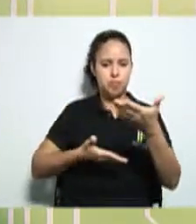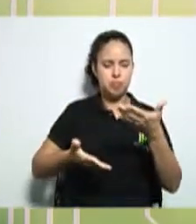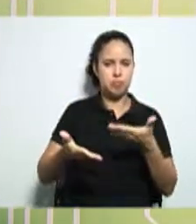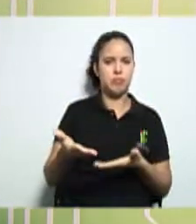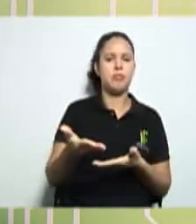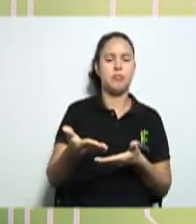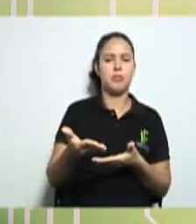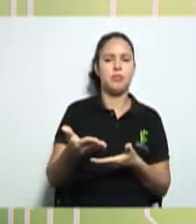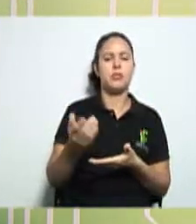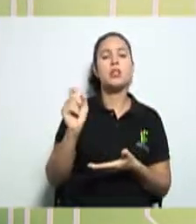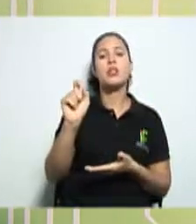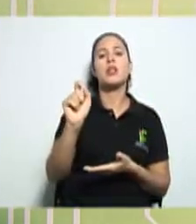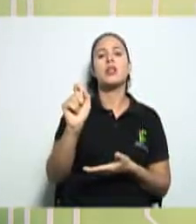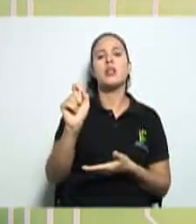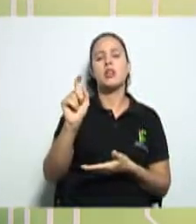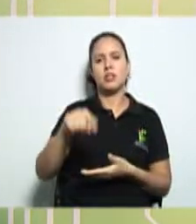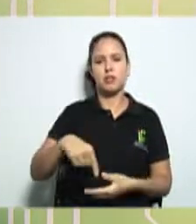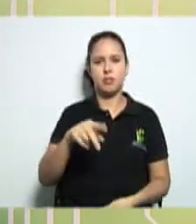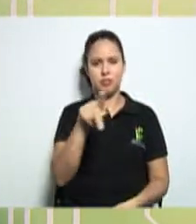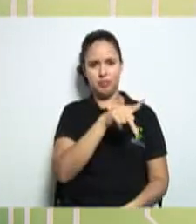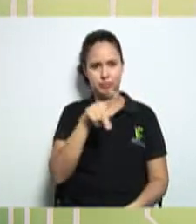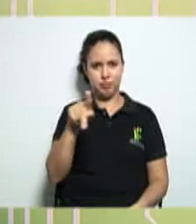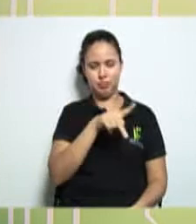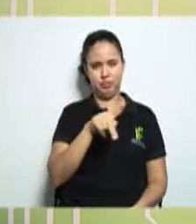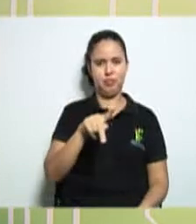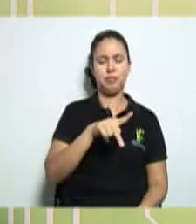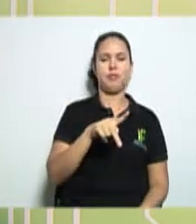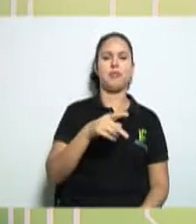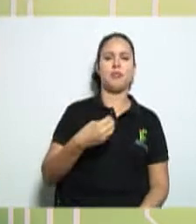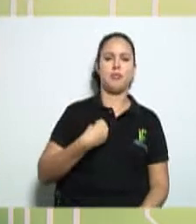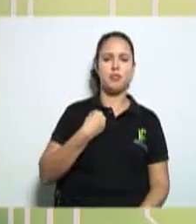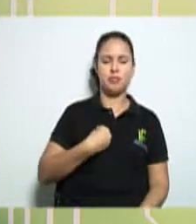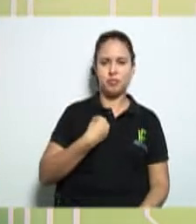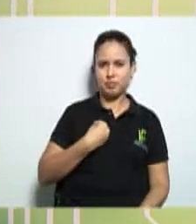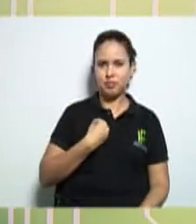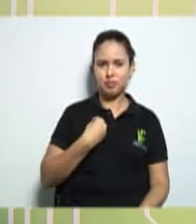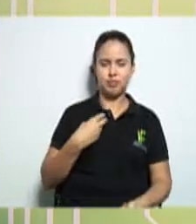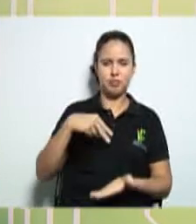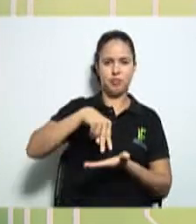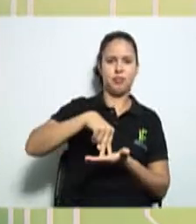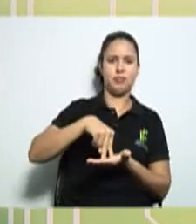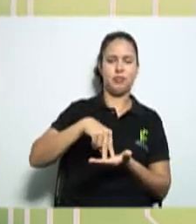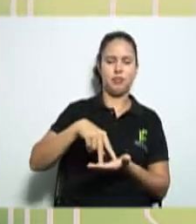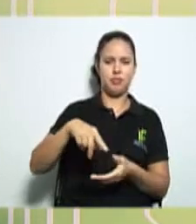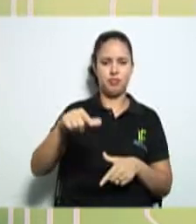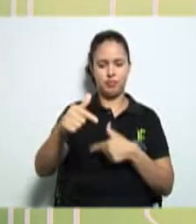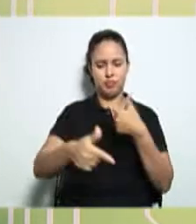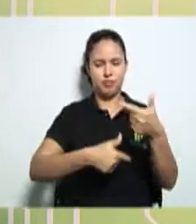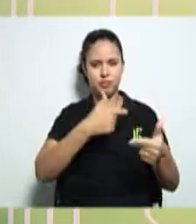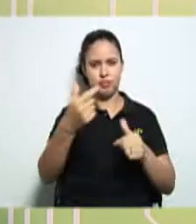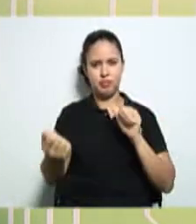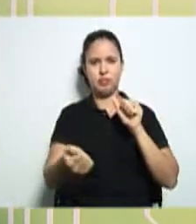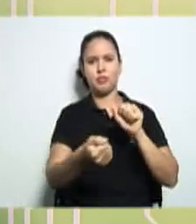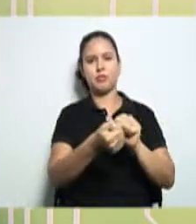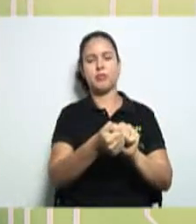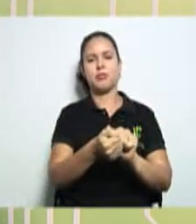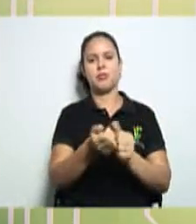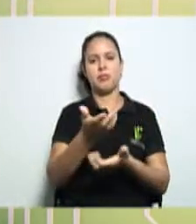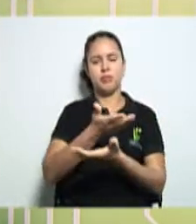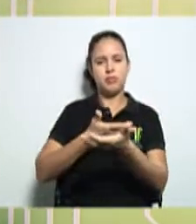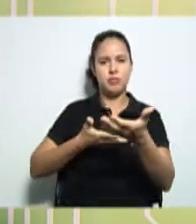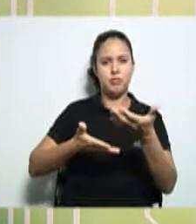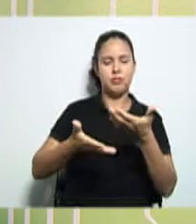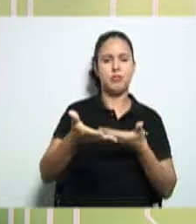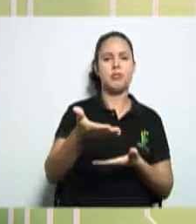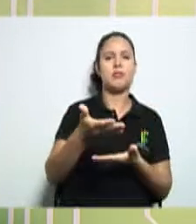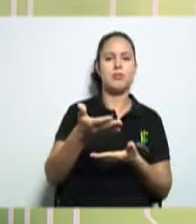nosso professor presencial, que vai estar trabalhando junto aí conosco. E vai estar desenvolvendo um